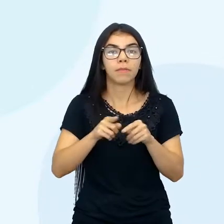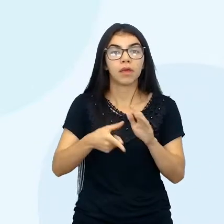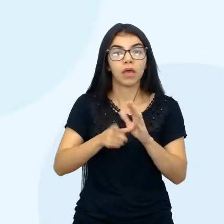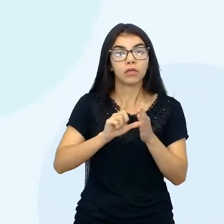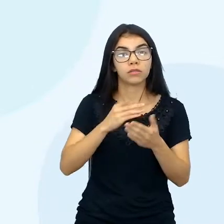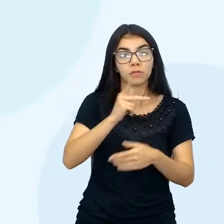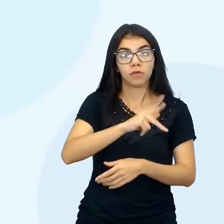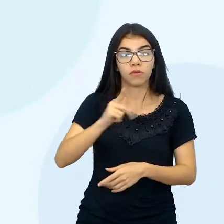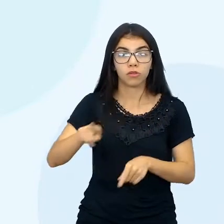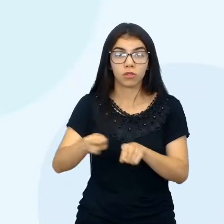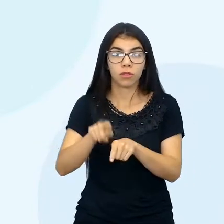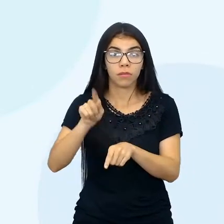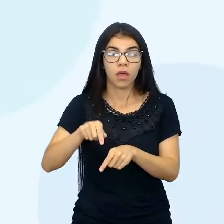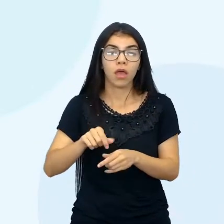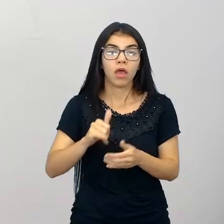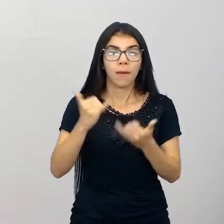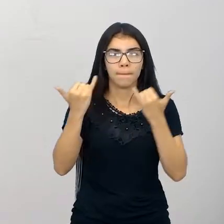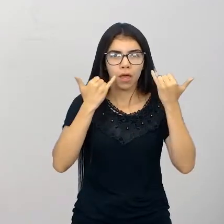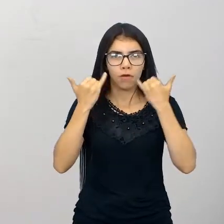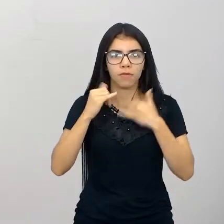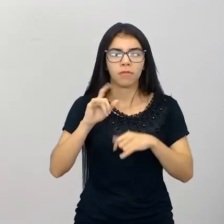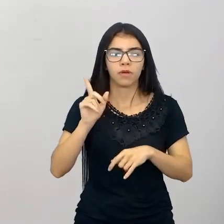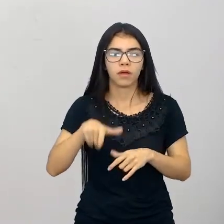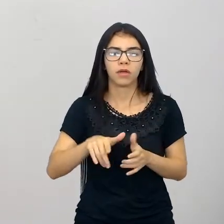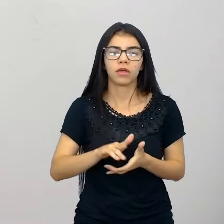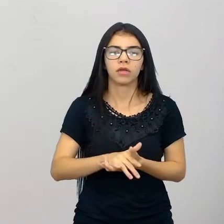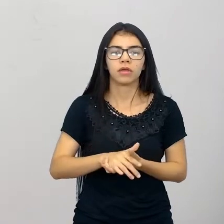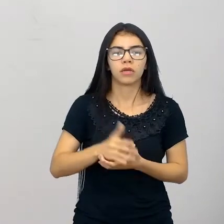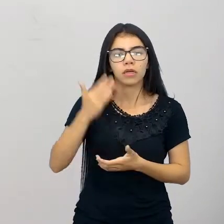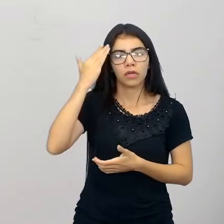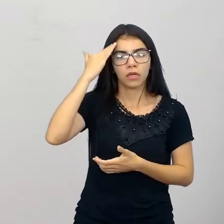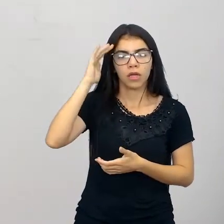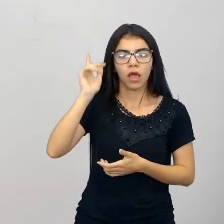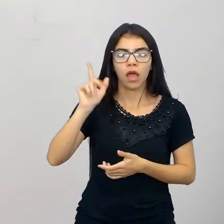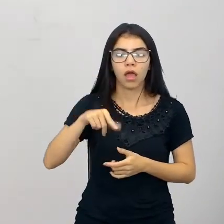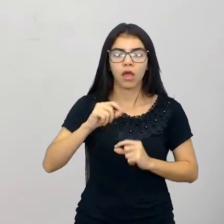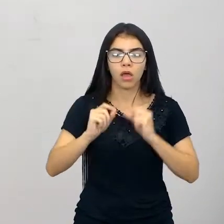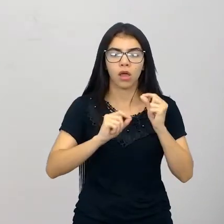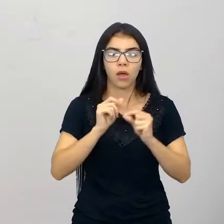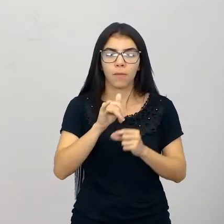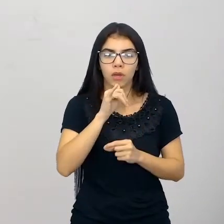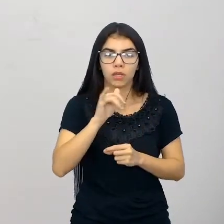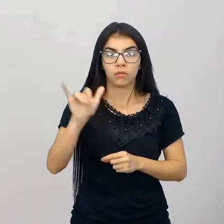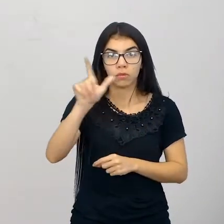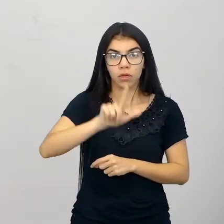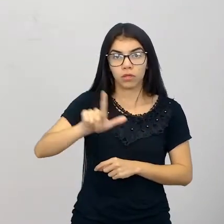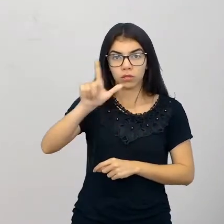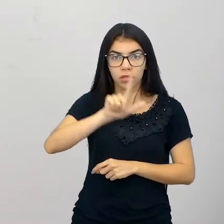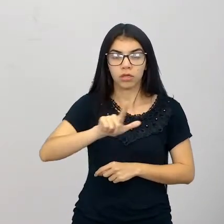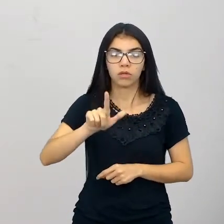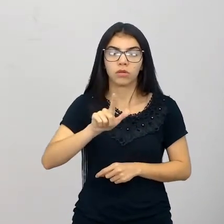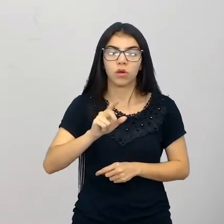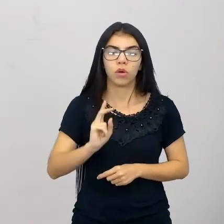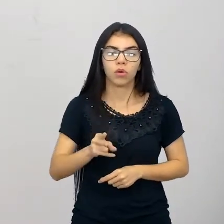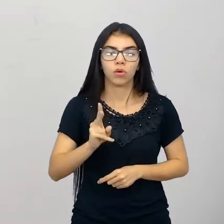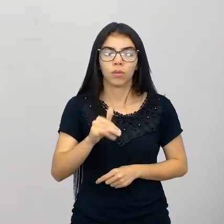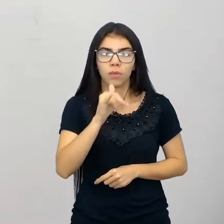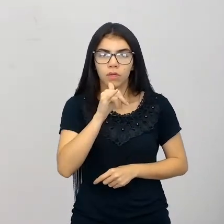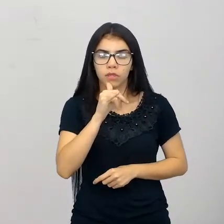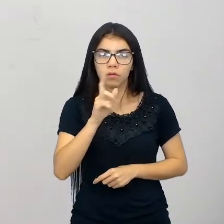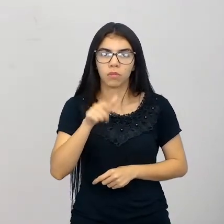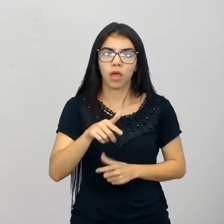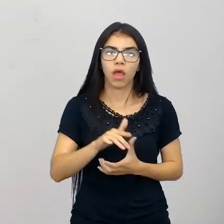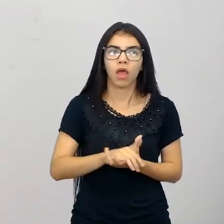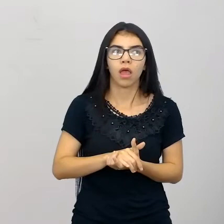aqui, tem uma informação que ela trouxe, eu não tinha refletido sobre isso, como a literatura, ela caminha do lado de buscar cada